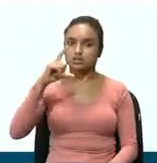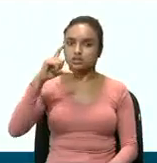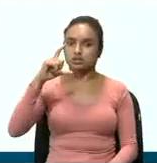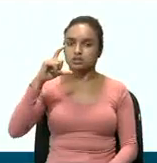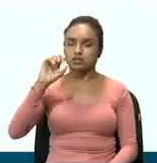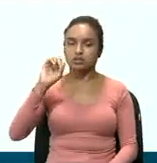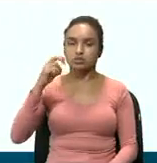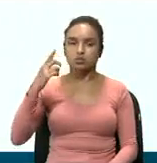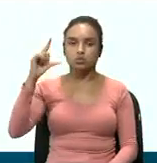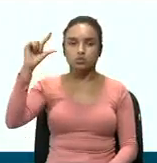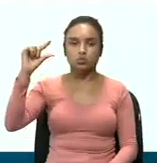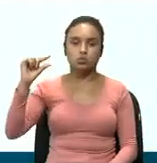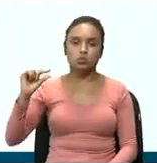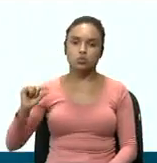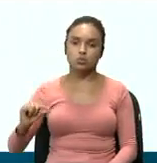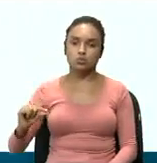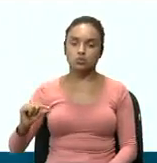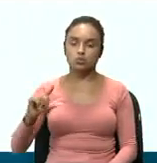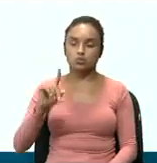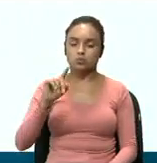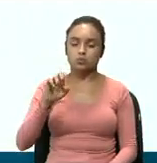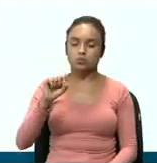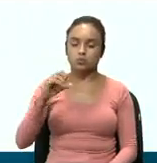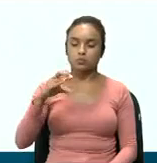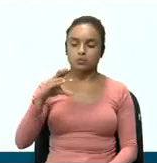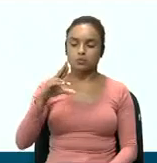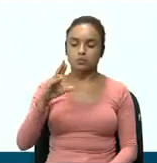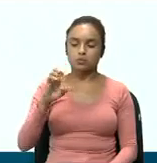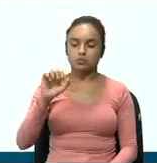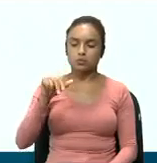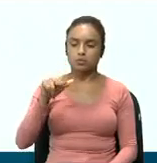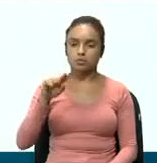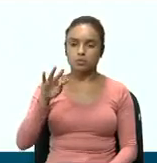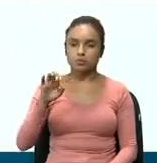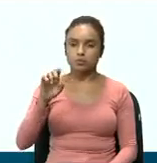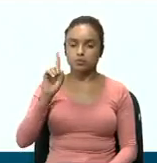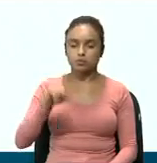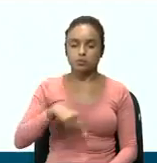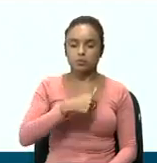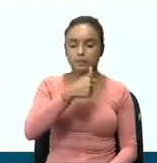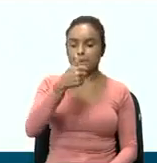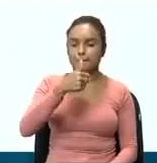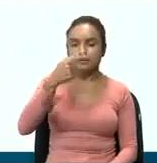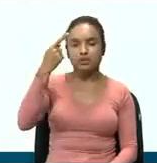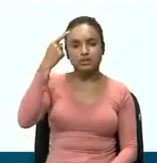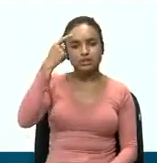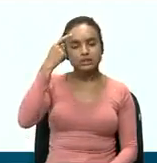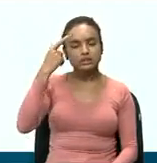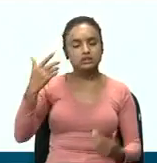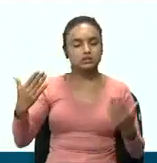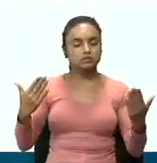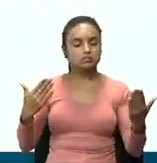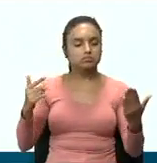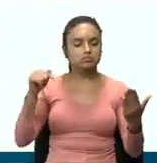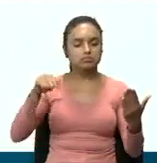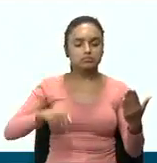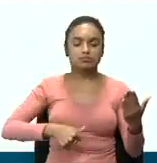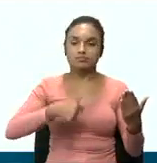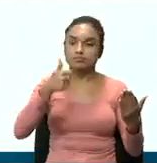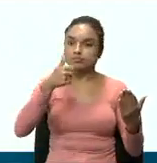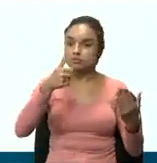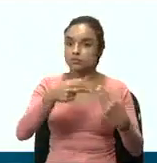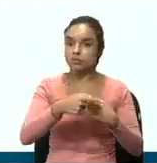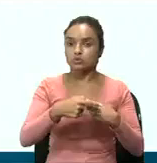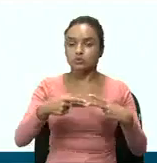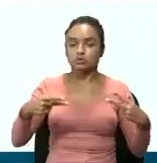é uma função decrescente. Essa seria, então, a nossa primeira, né, a primeira